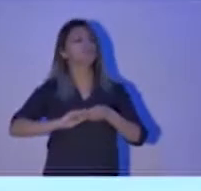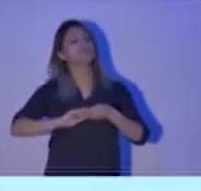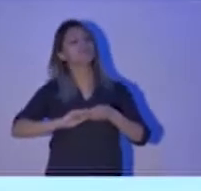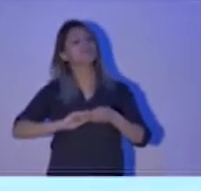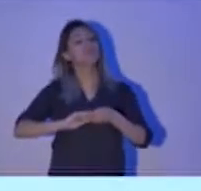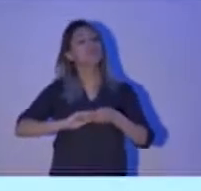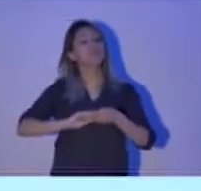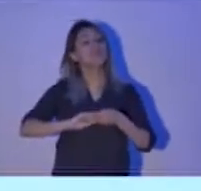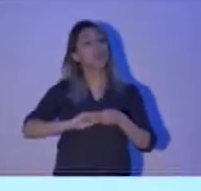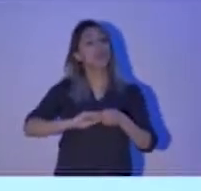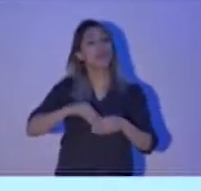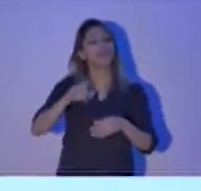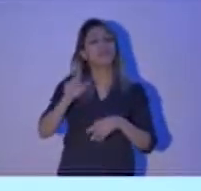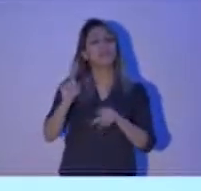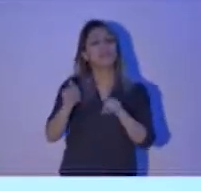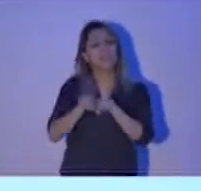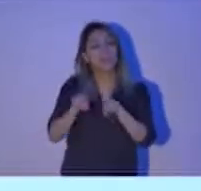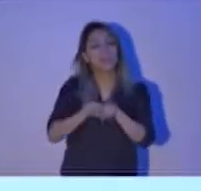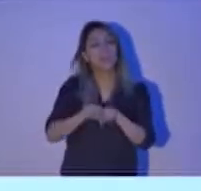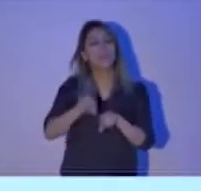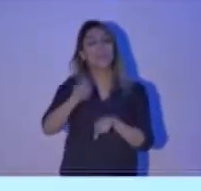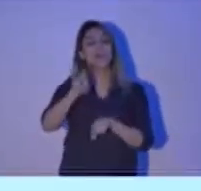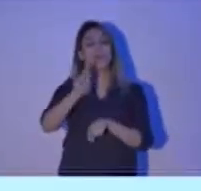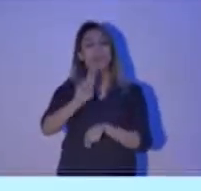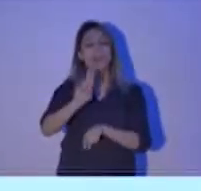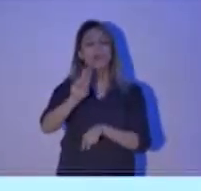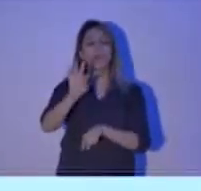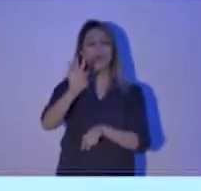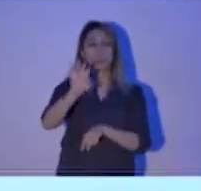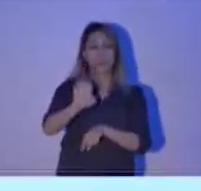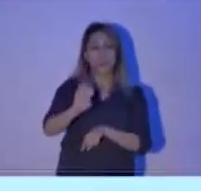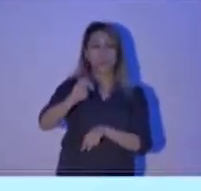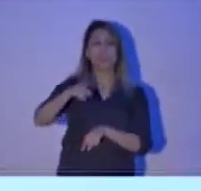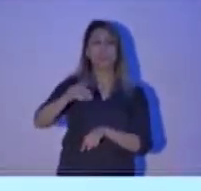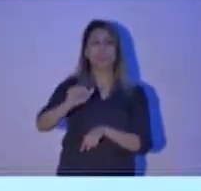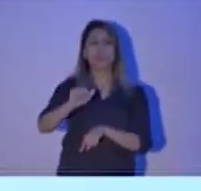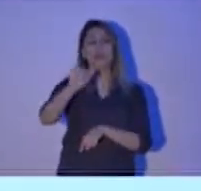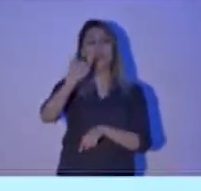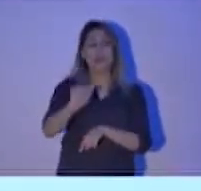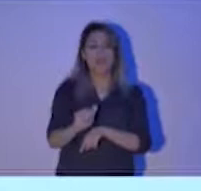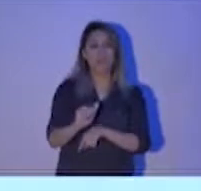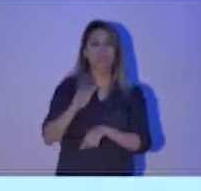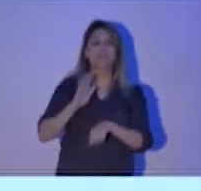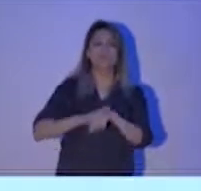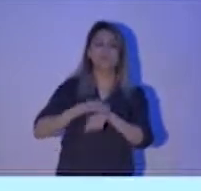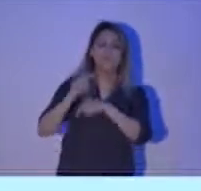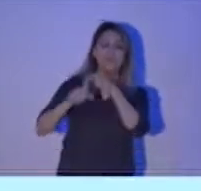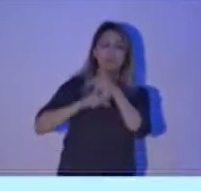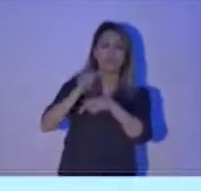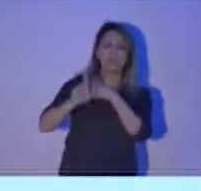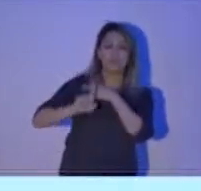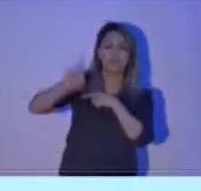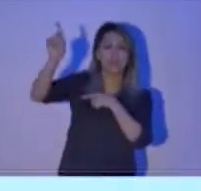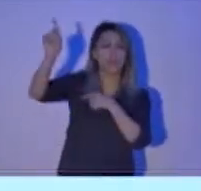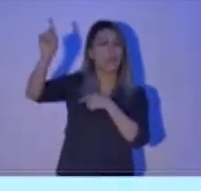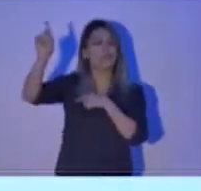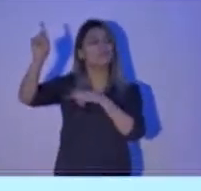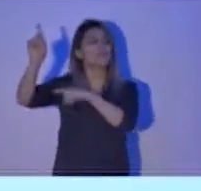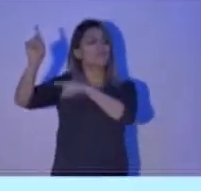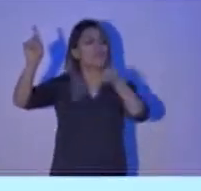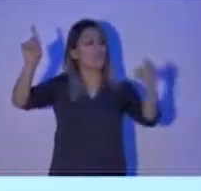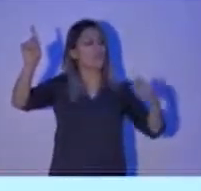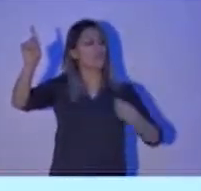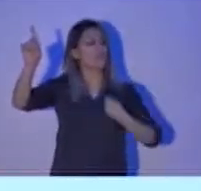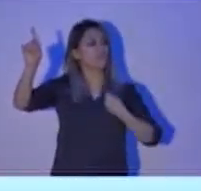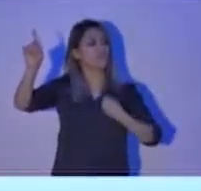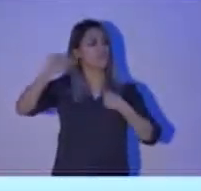Florença, do estado de Roraima, cumprimentar todos os educadores aqui presentes e todos os educadores desse